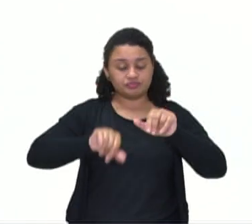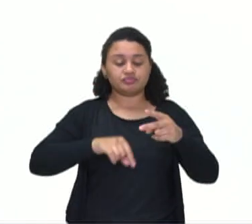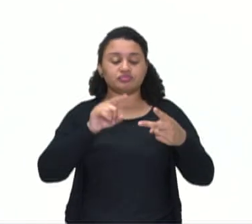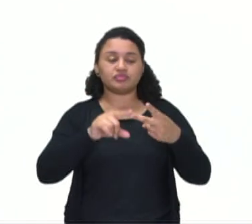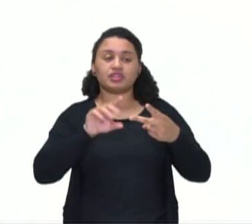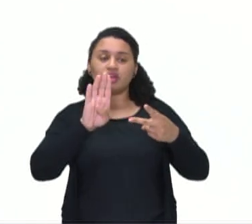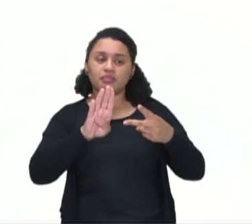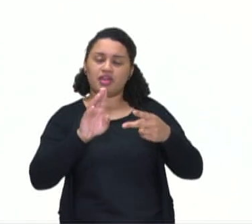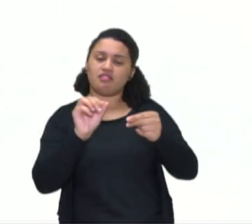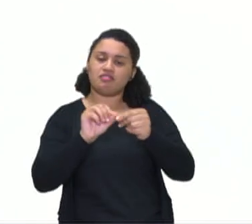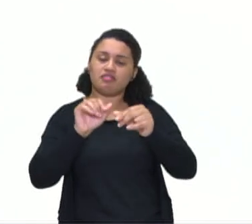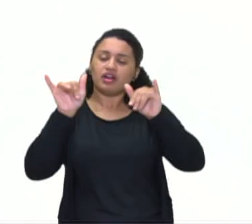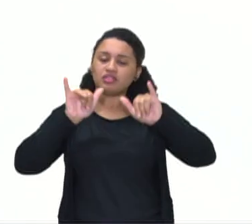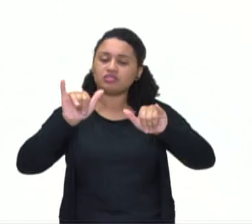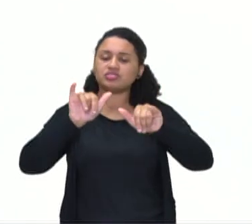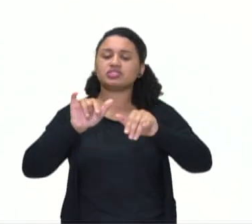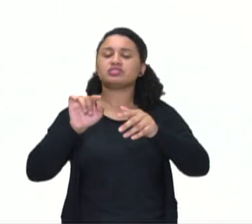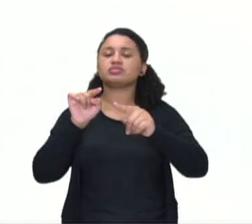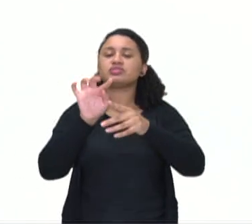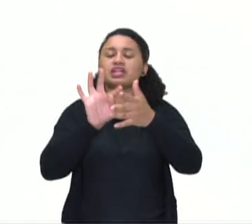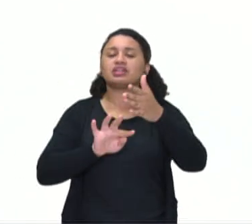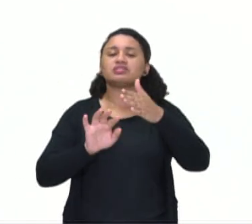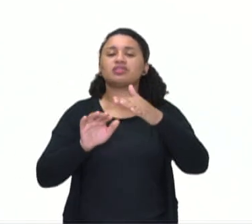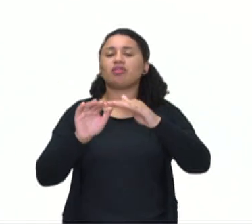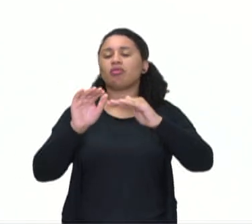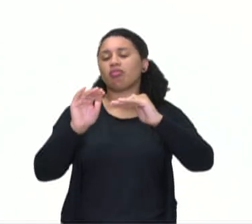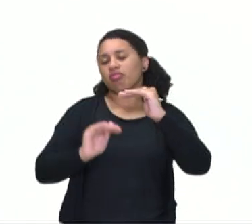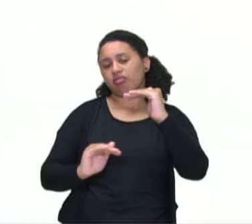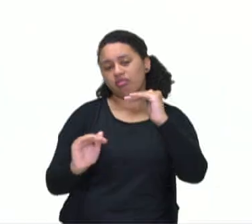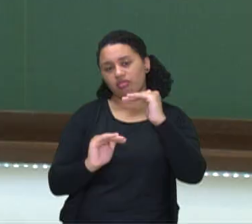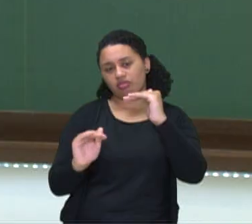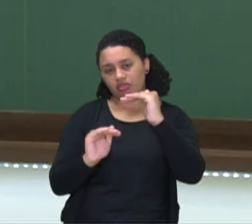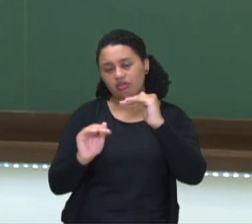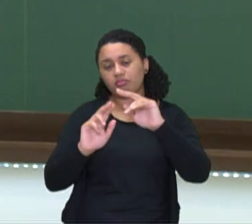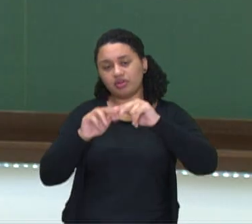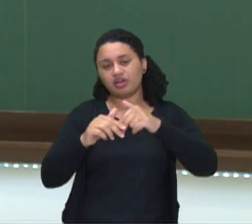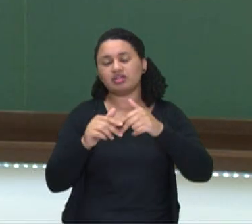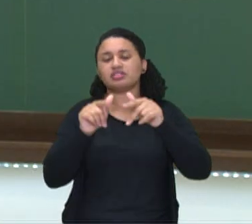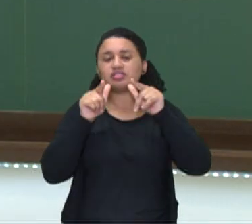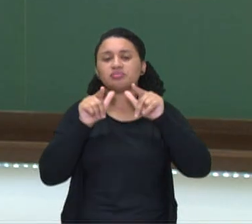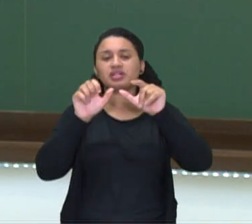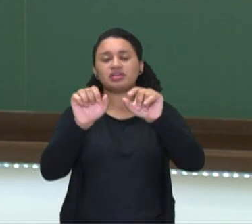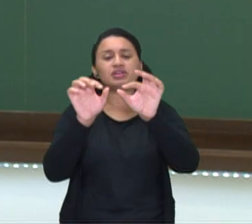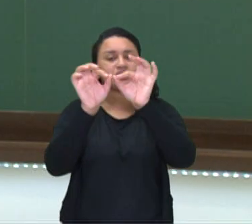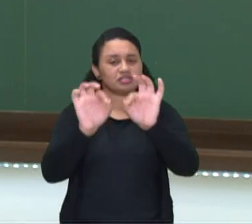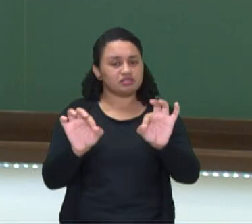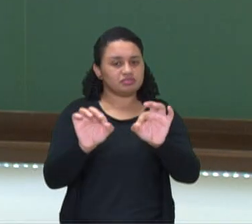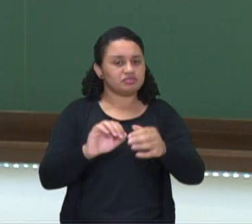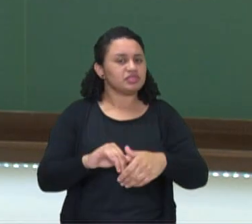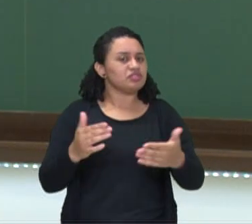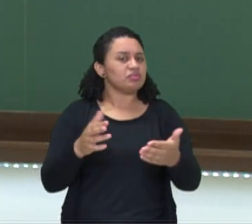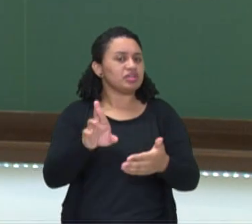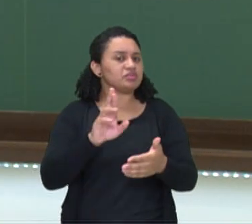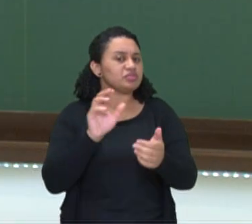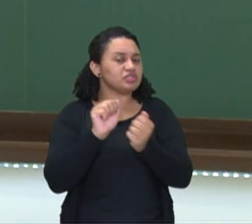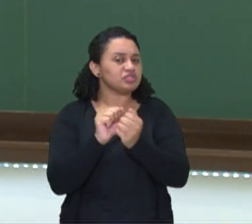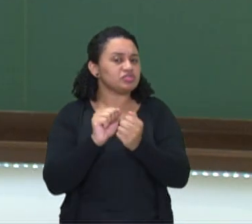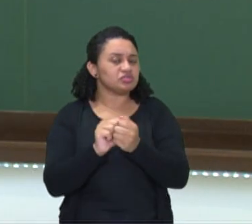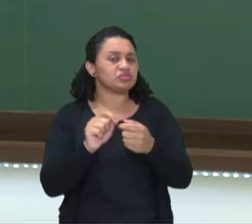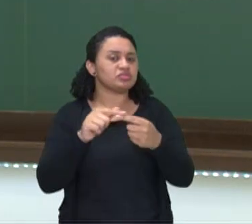texto inferior, dada a sua linguagem mais simples. E aí, respondemos juntos. Letra A ou letra B? A respeito